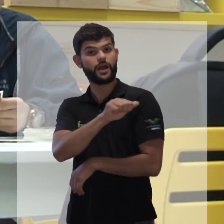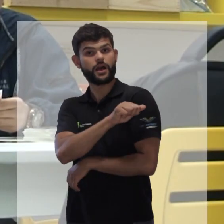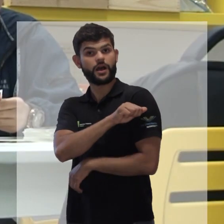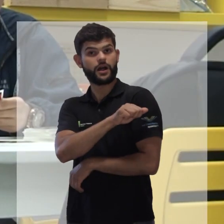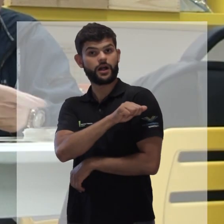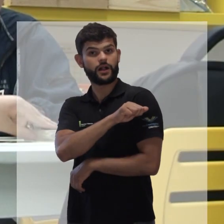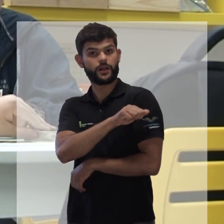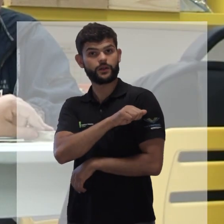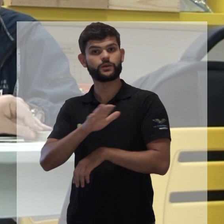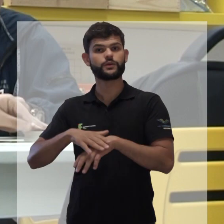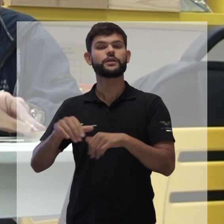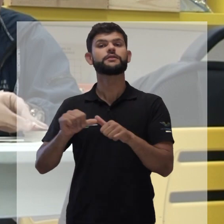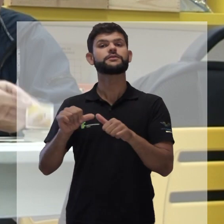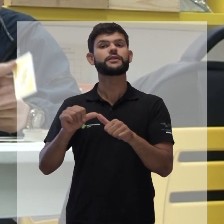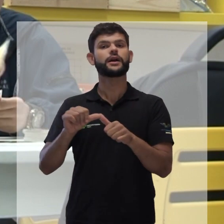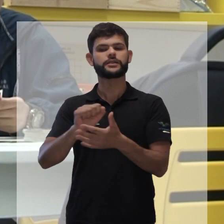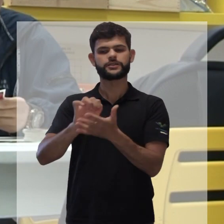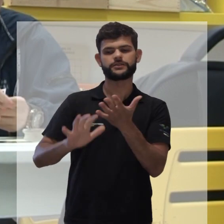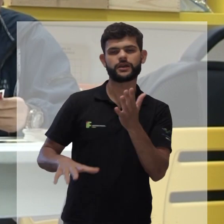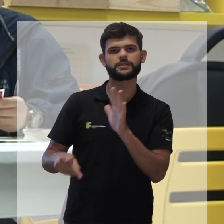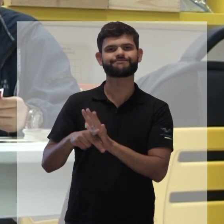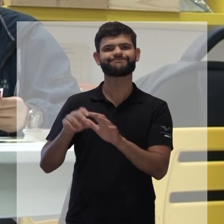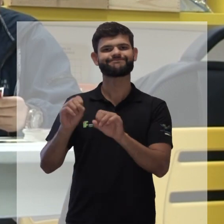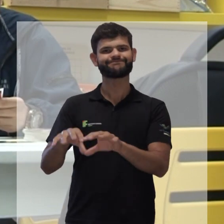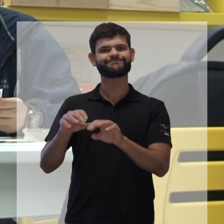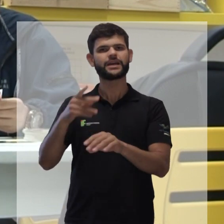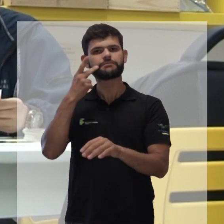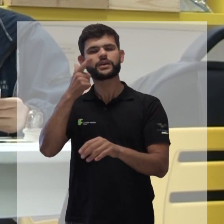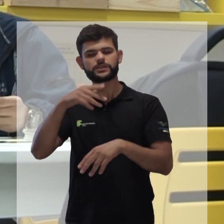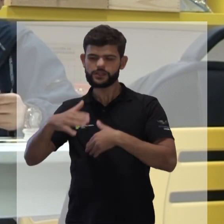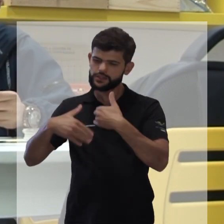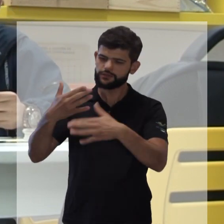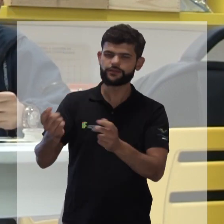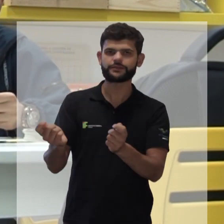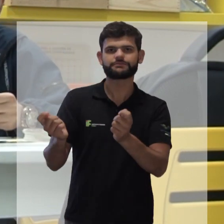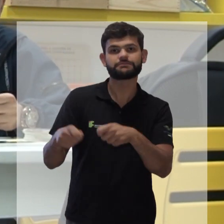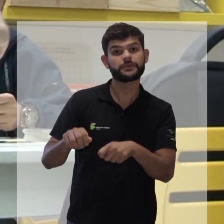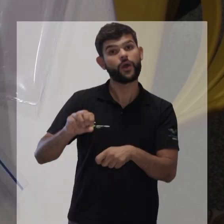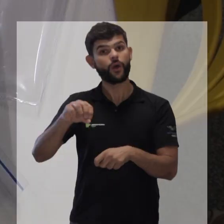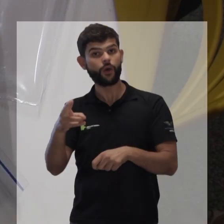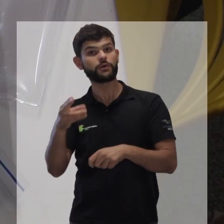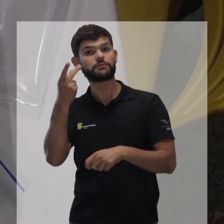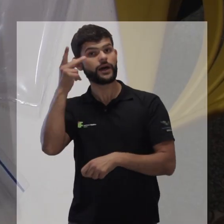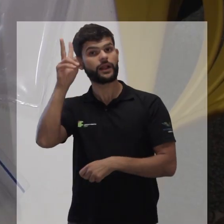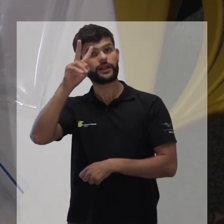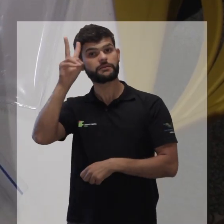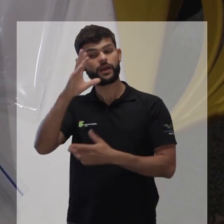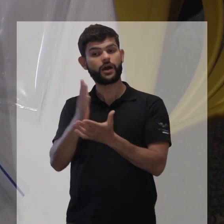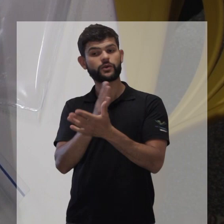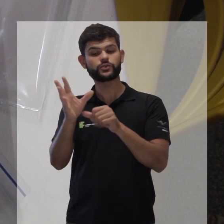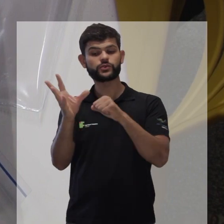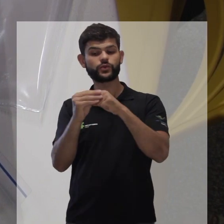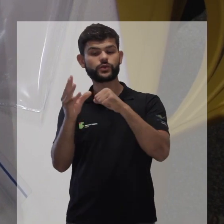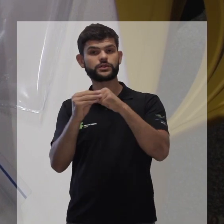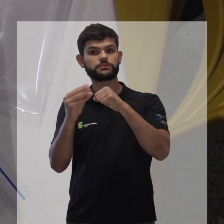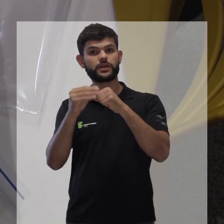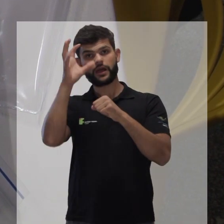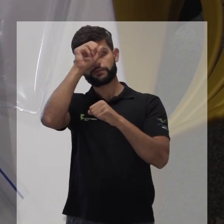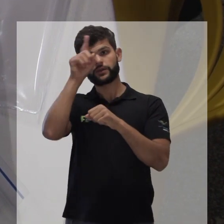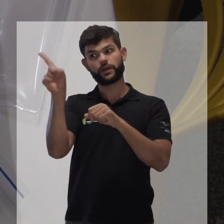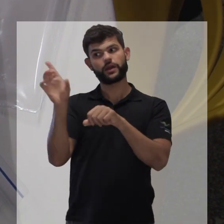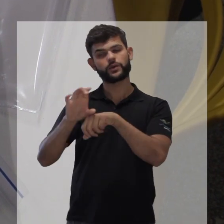que os estudantes realizam as atividades de ensino para desenvolver habilidades ou então reforçar os